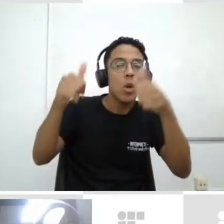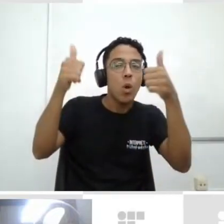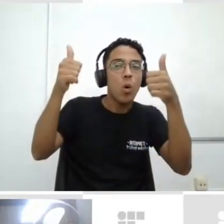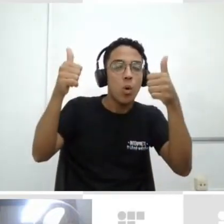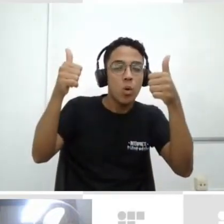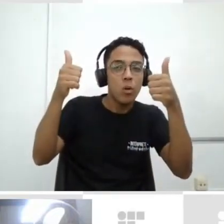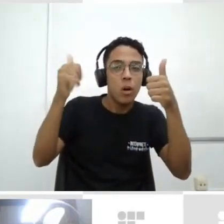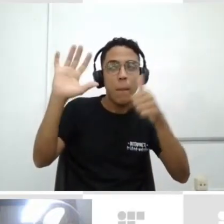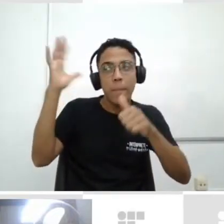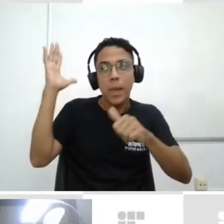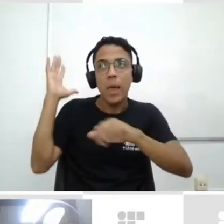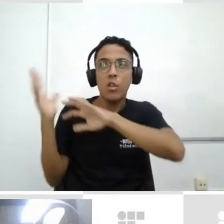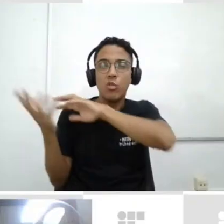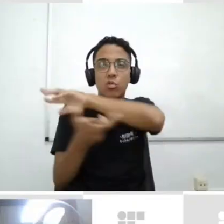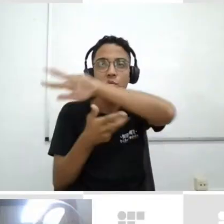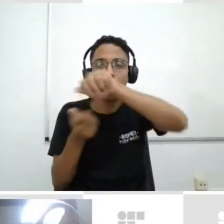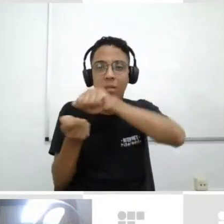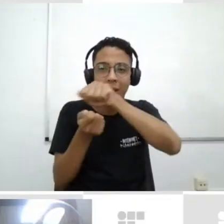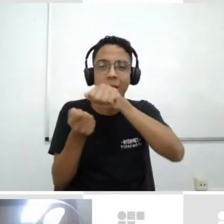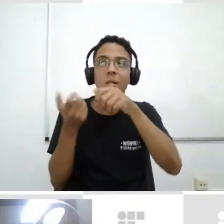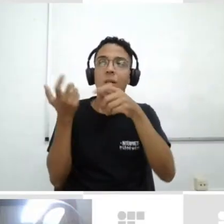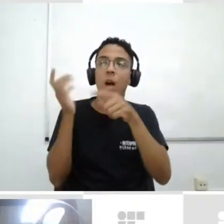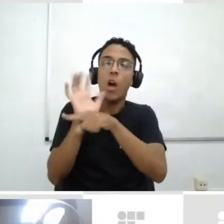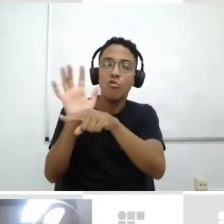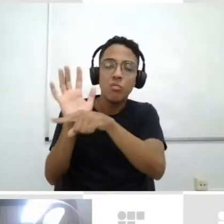nesse nível de